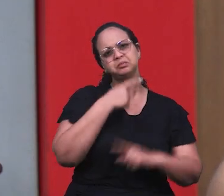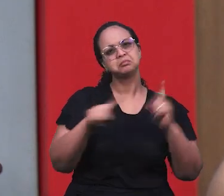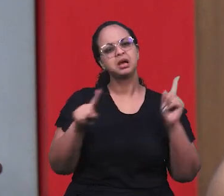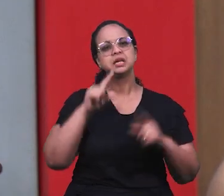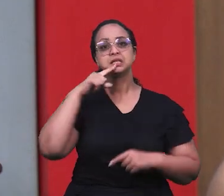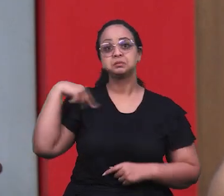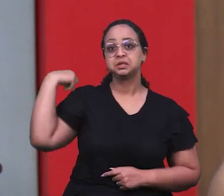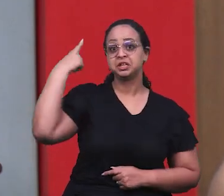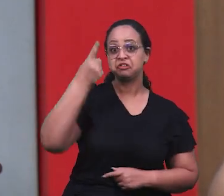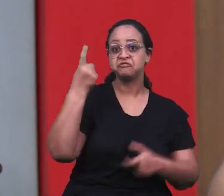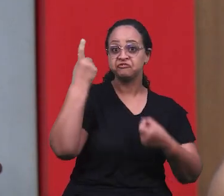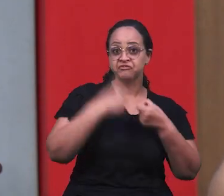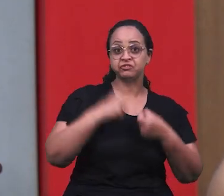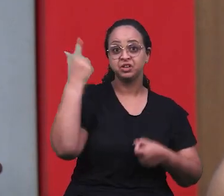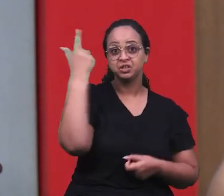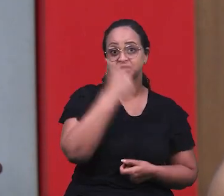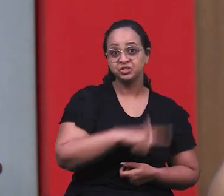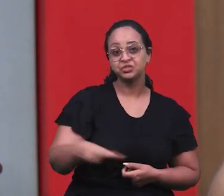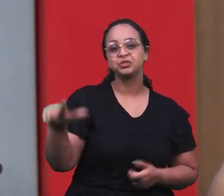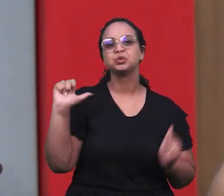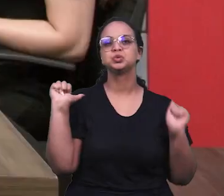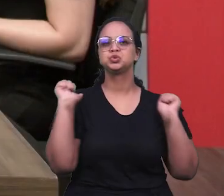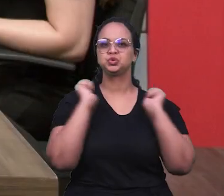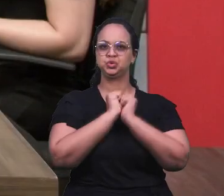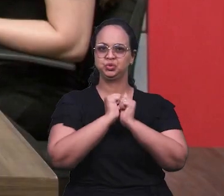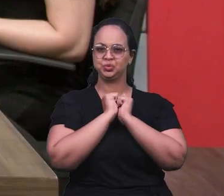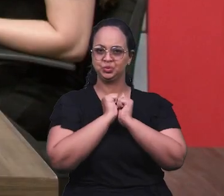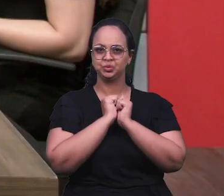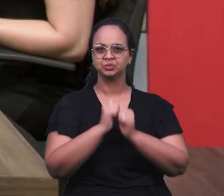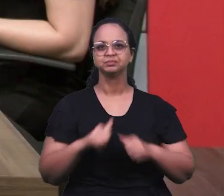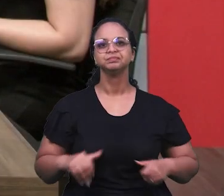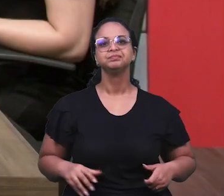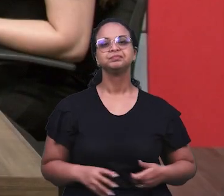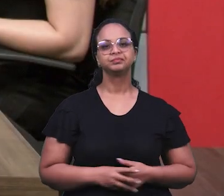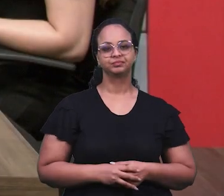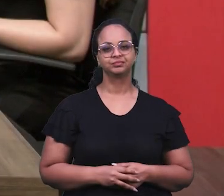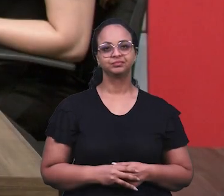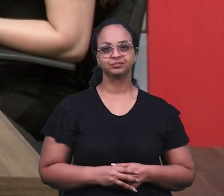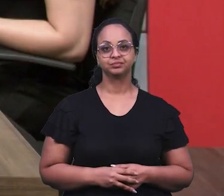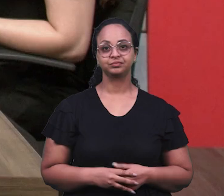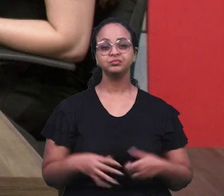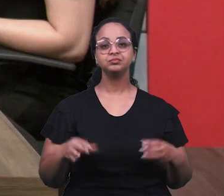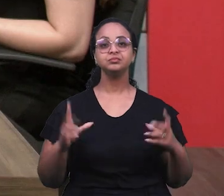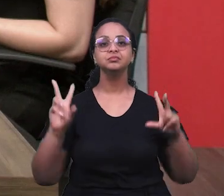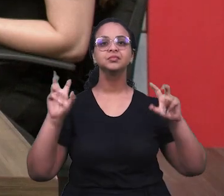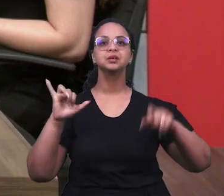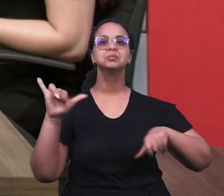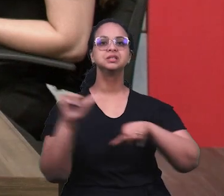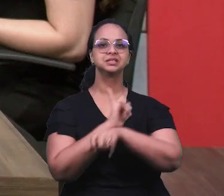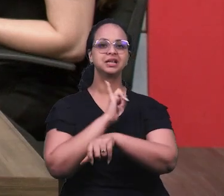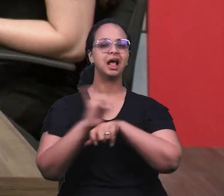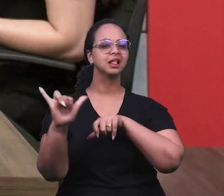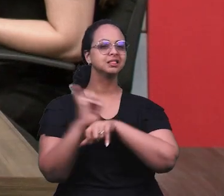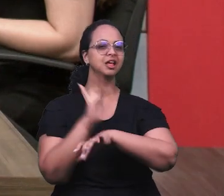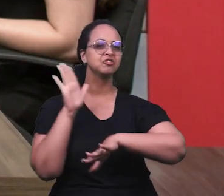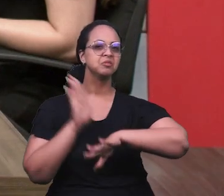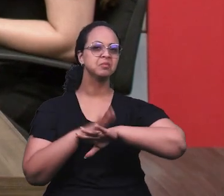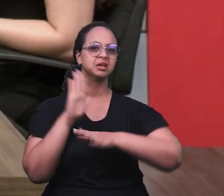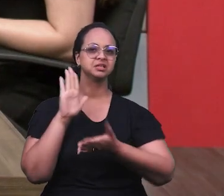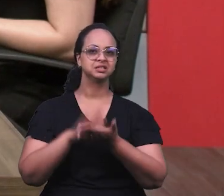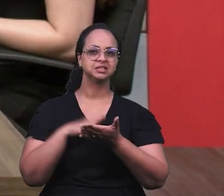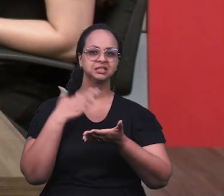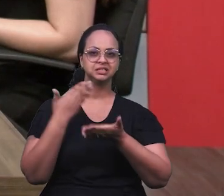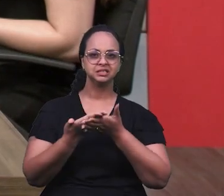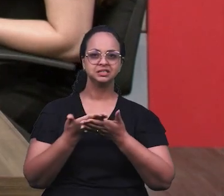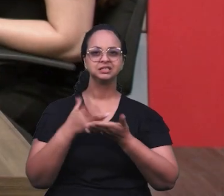aqui conosco, novamente, assistindo um pouco mais sobre as estratégias. A gente vai falar um pouquinho mais agora sobre estratégia. Eu vou começar a entrar um